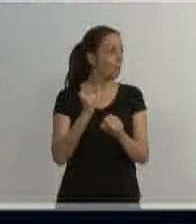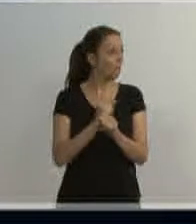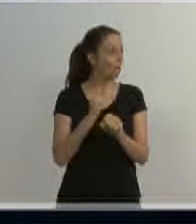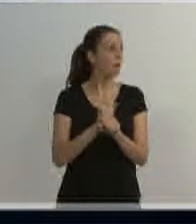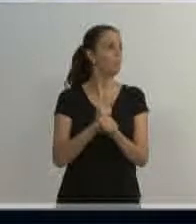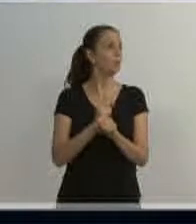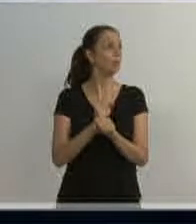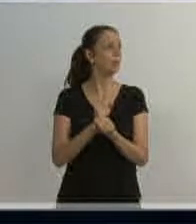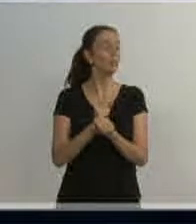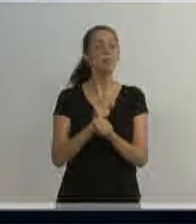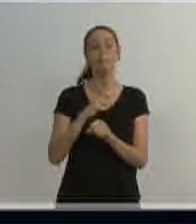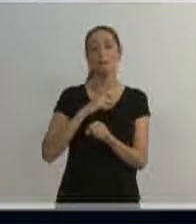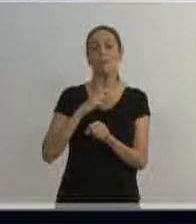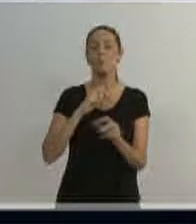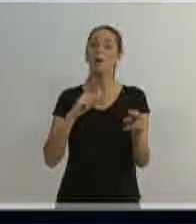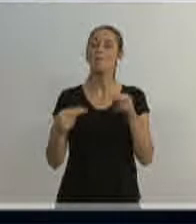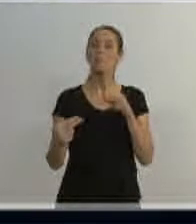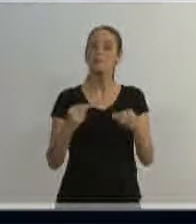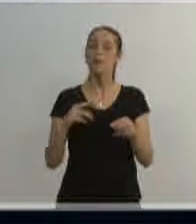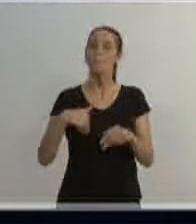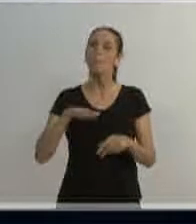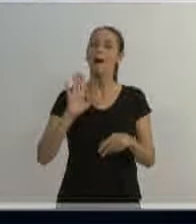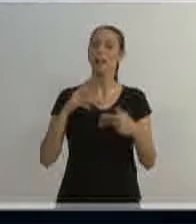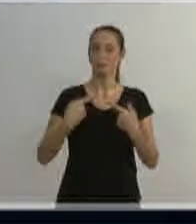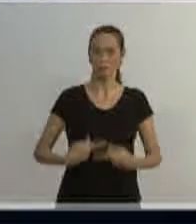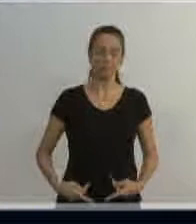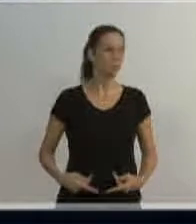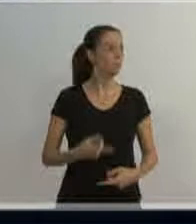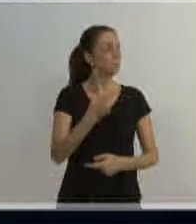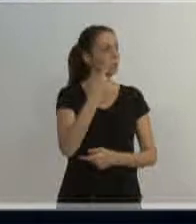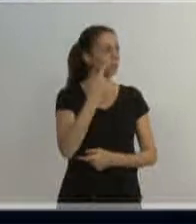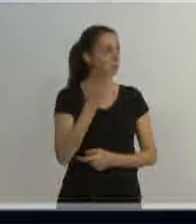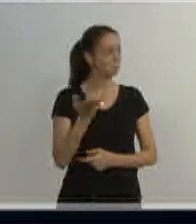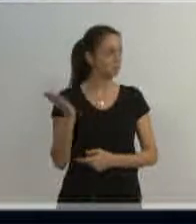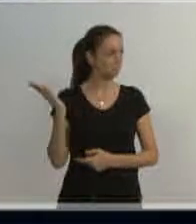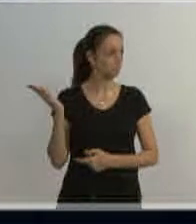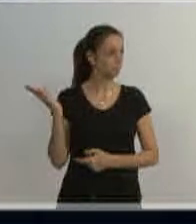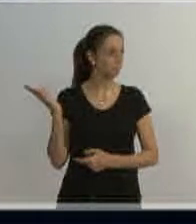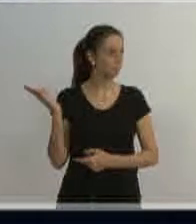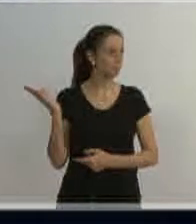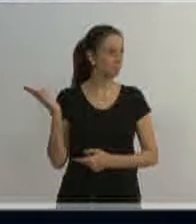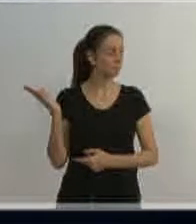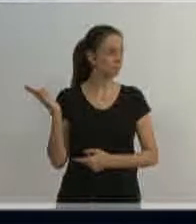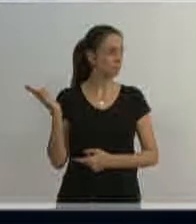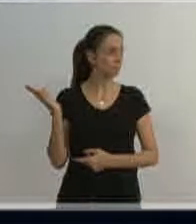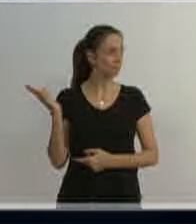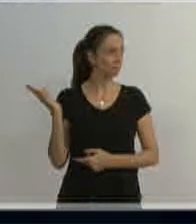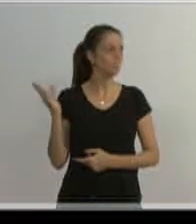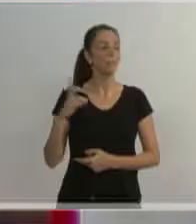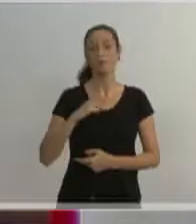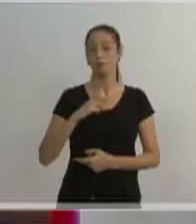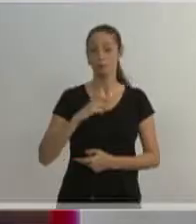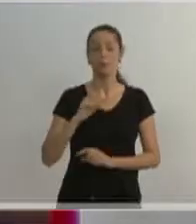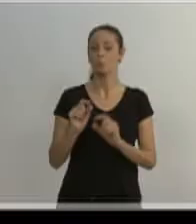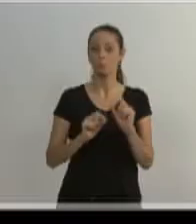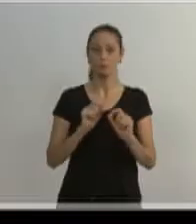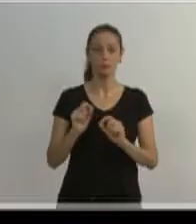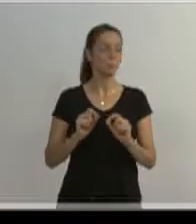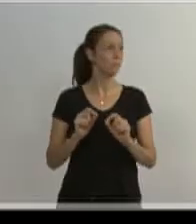essa aqui é a ponte estaiada em são paulo e não muito longe dali na próxima nós temos aqui